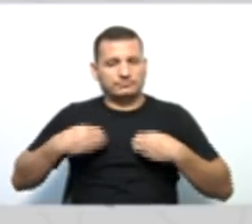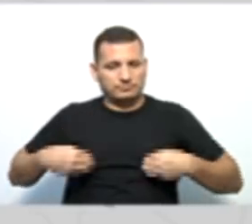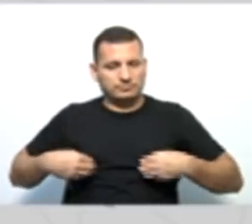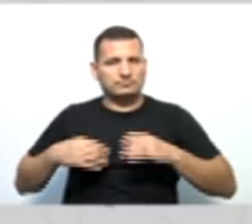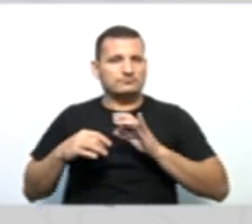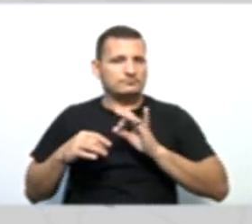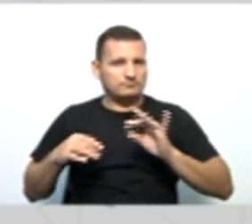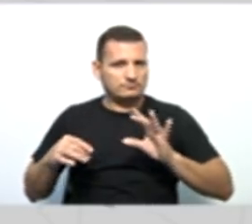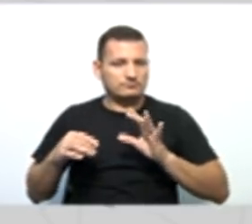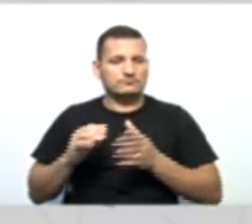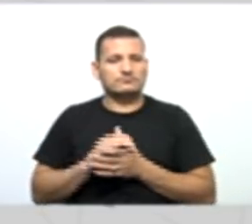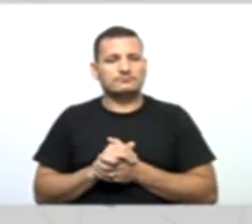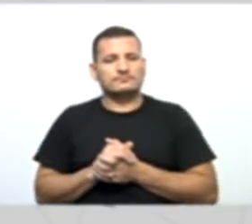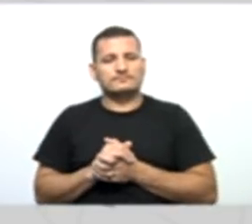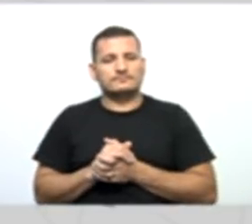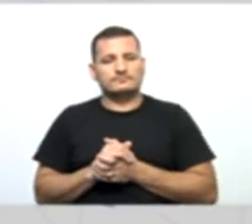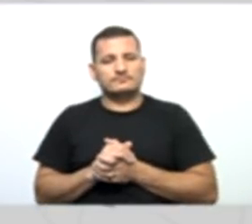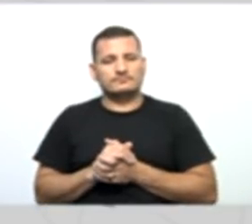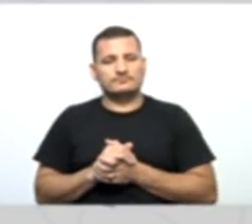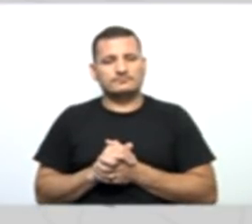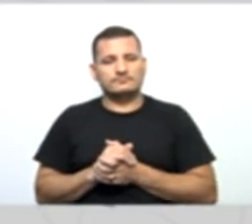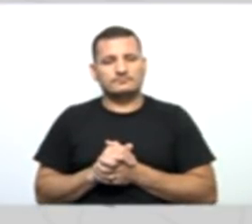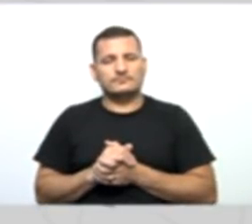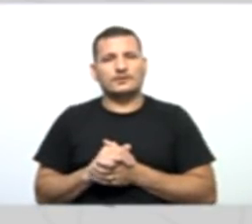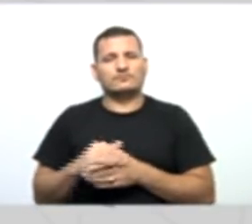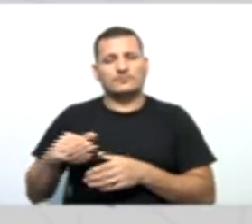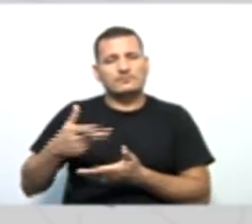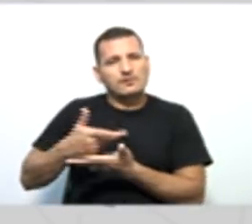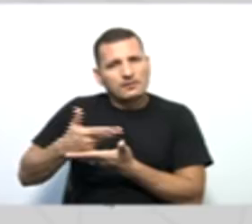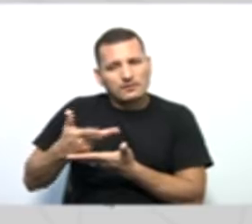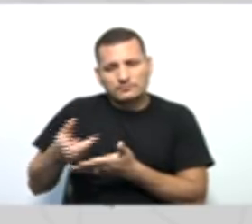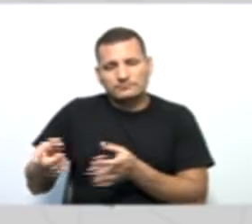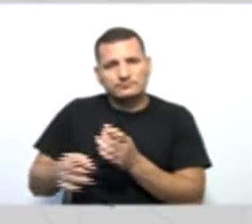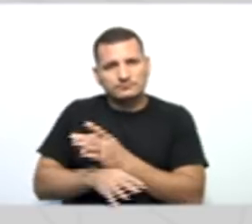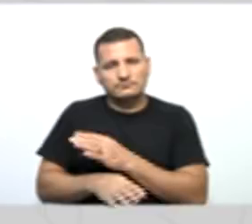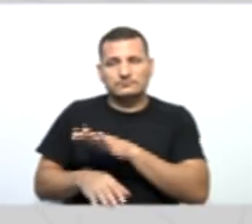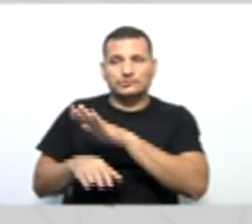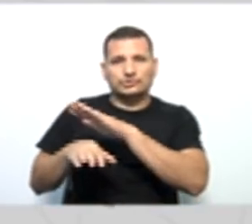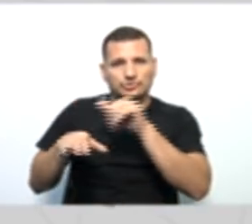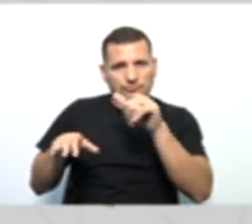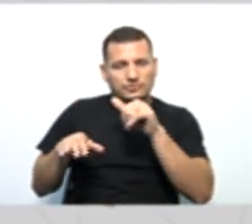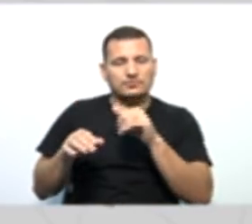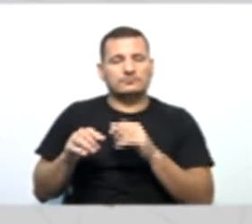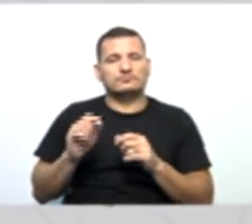mais tranquila, tá bom? Terminada a convulsão, solicitar o transporte.